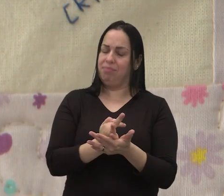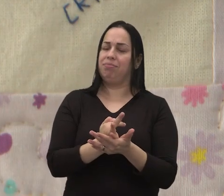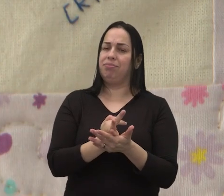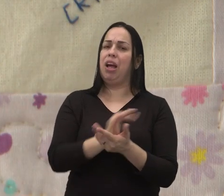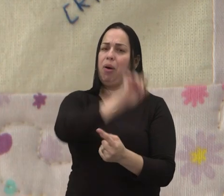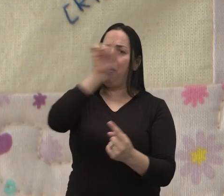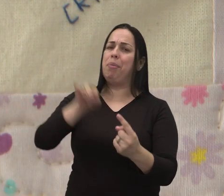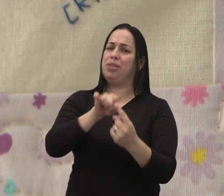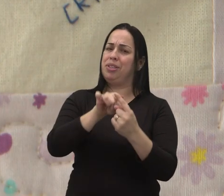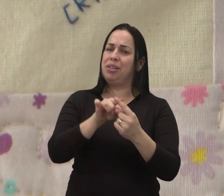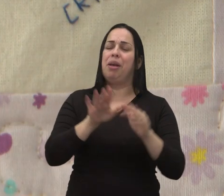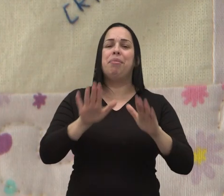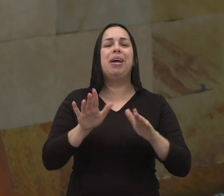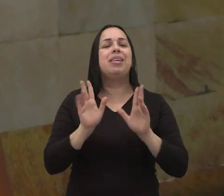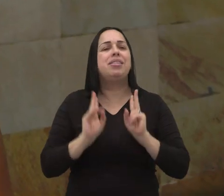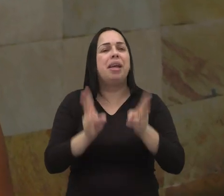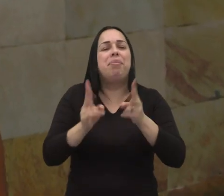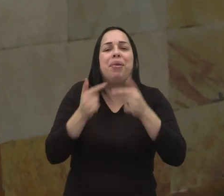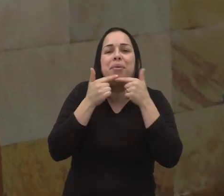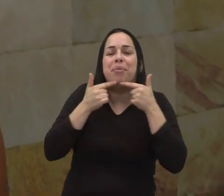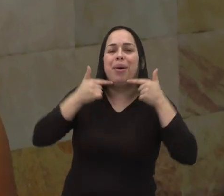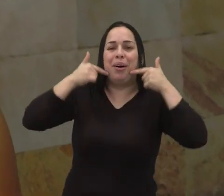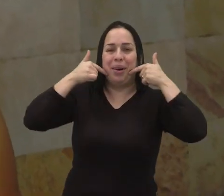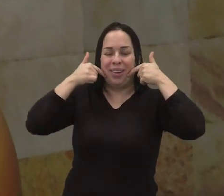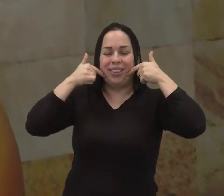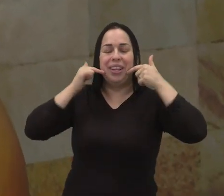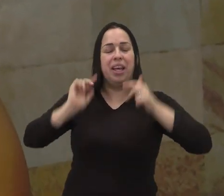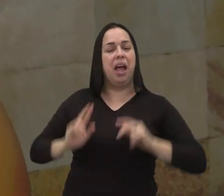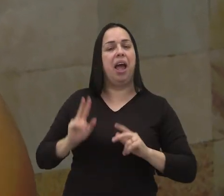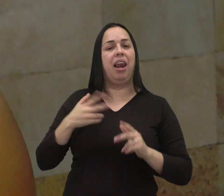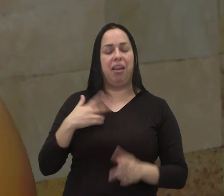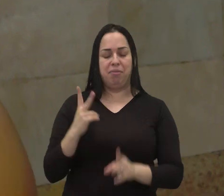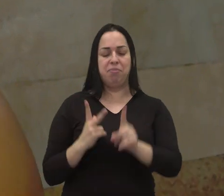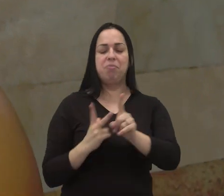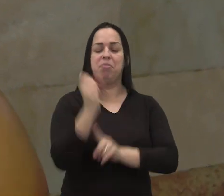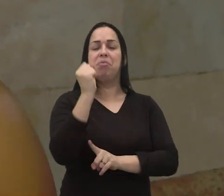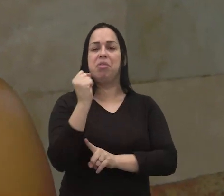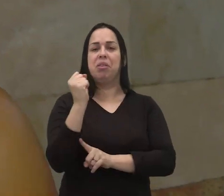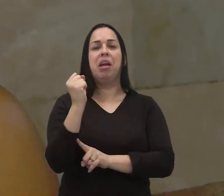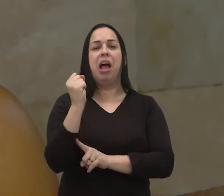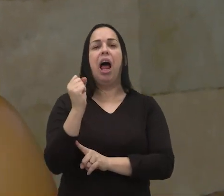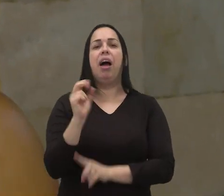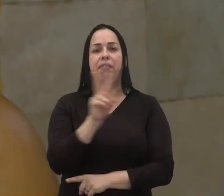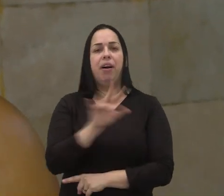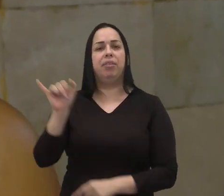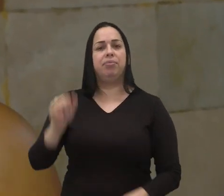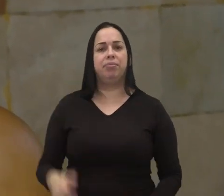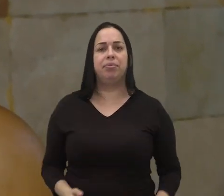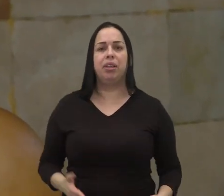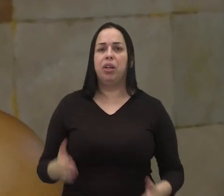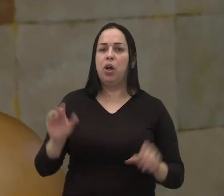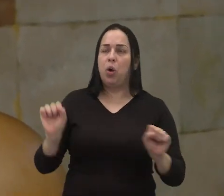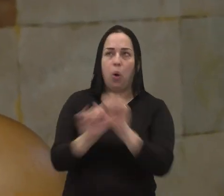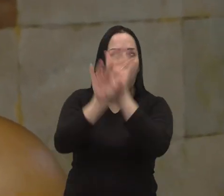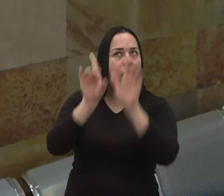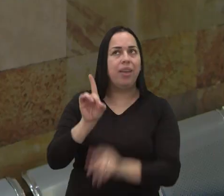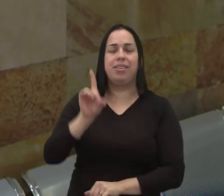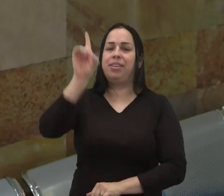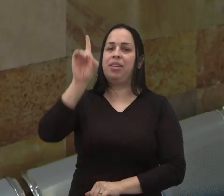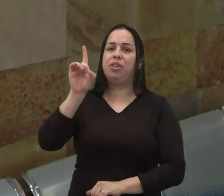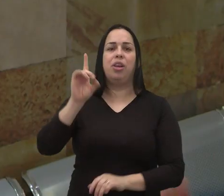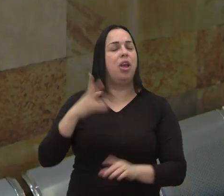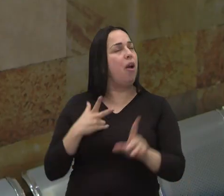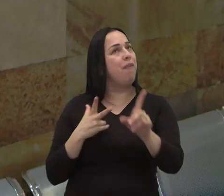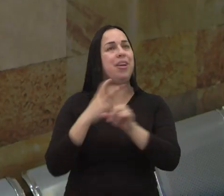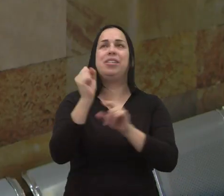da Casa Gesto muito a sério. Com bom humor e o sorriso no rosto, ela já acredita na vitória contra o câncer de mama.